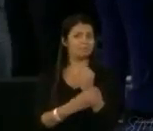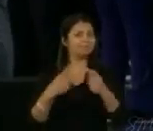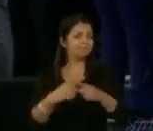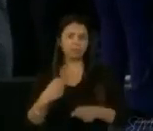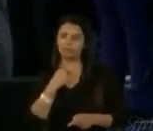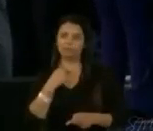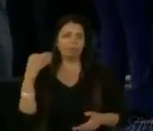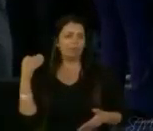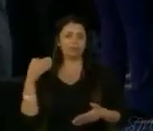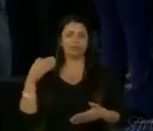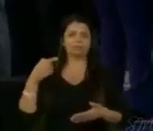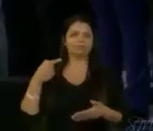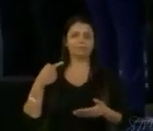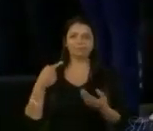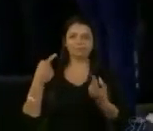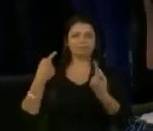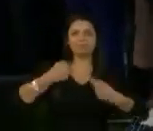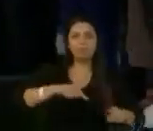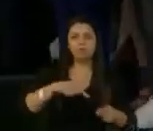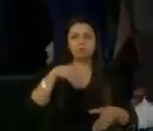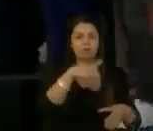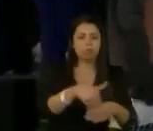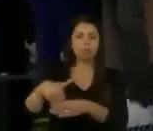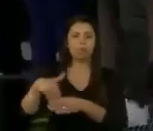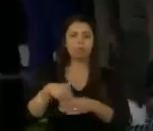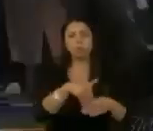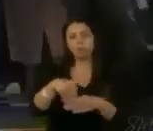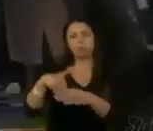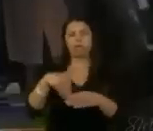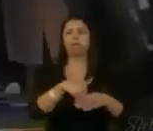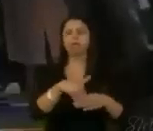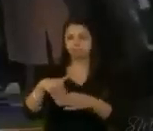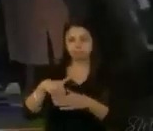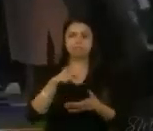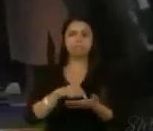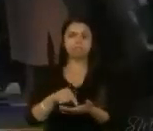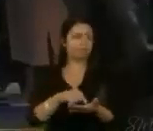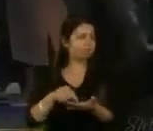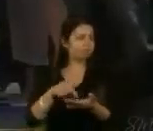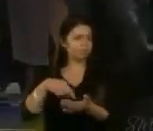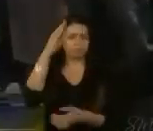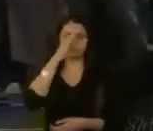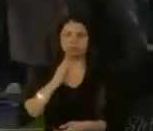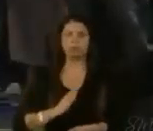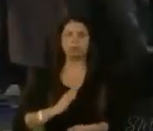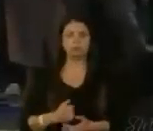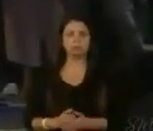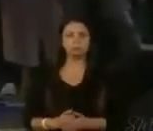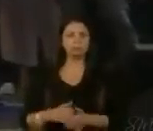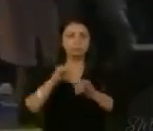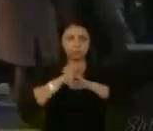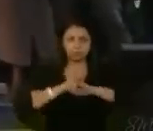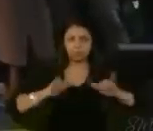podem invadir urnas eletrônicas do Brasil. Então, escute, nós vamos fazer uma declaração